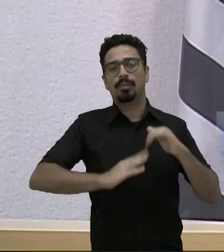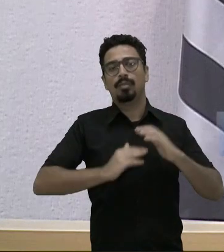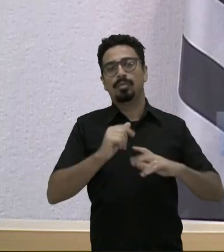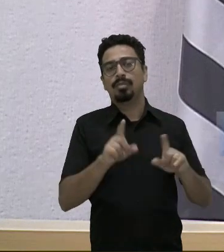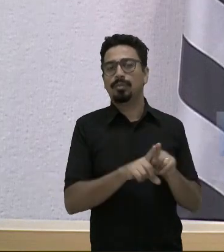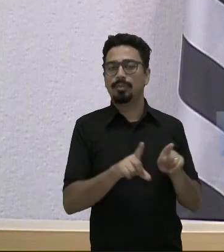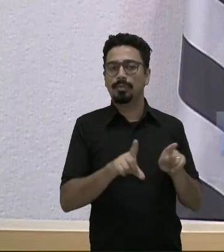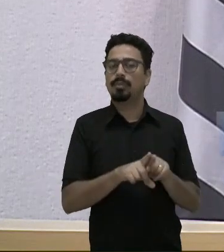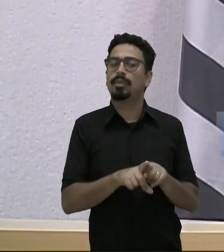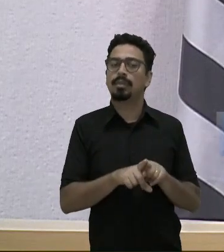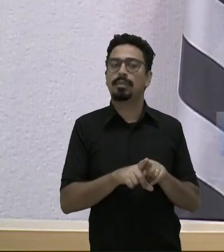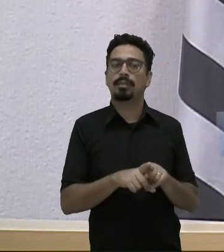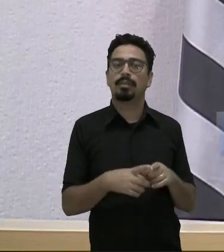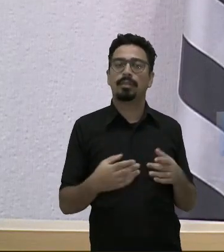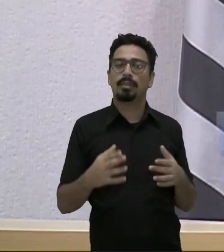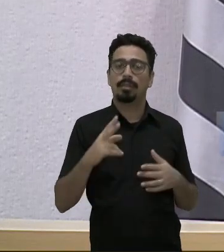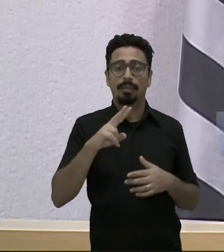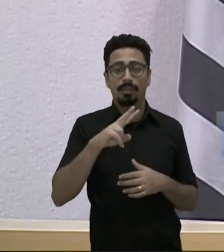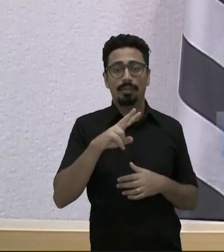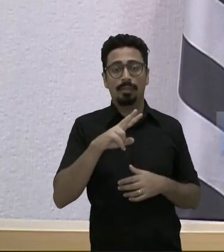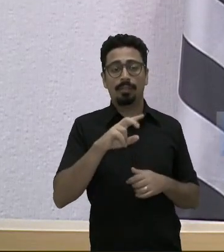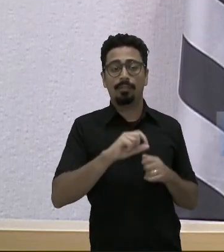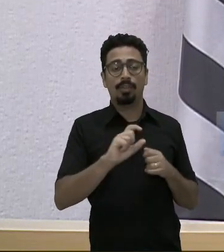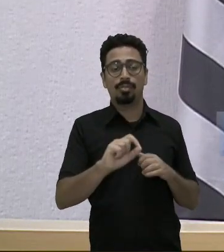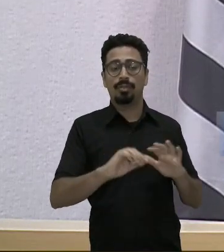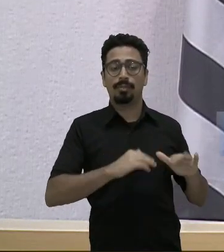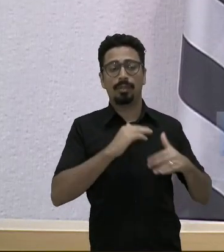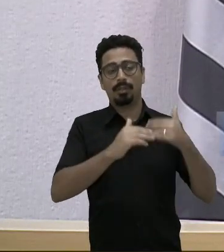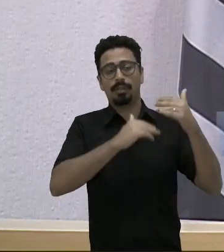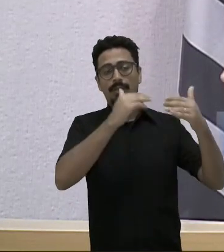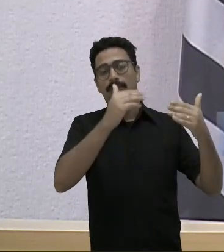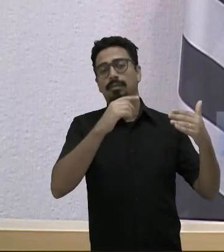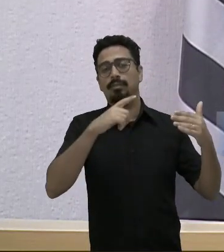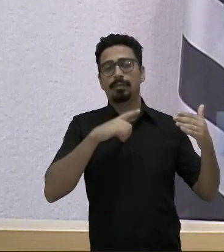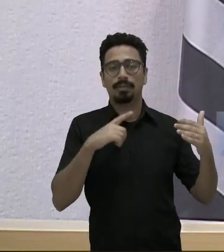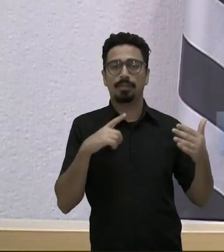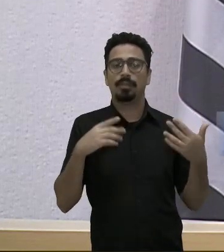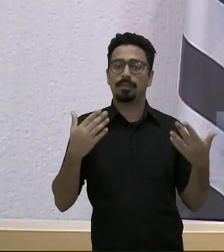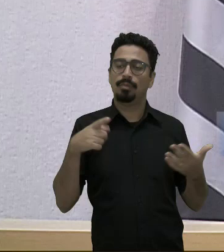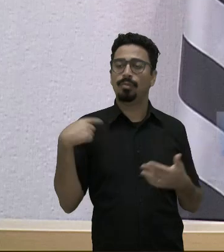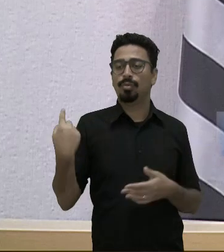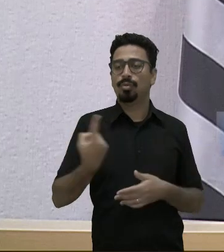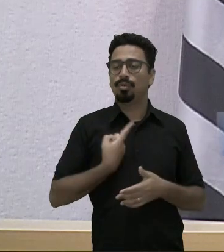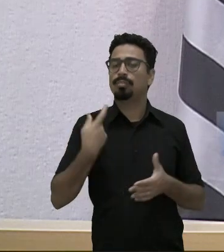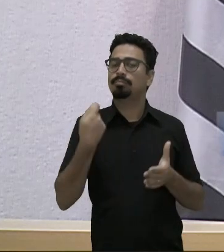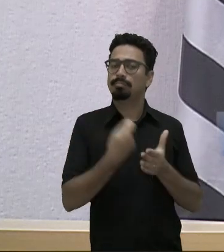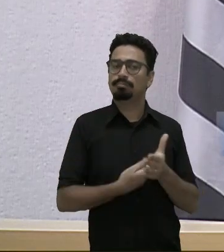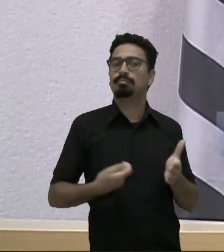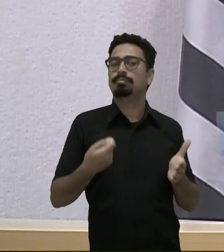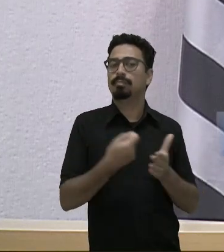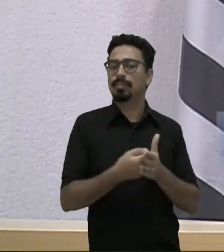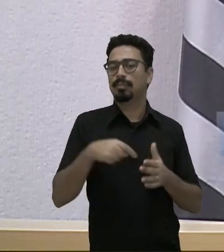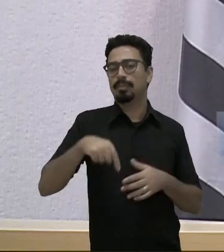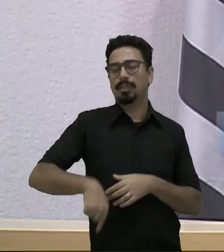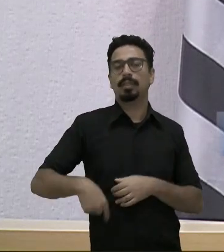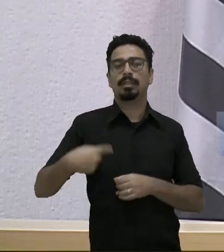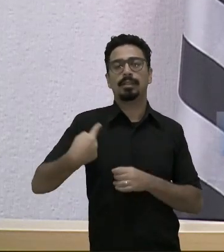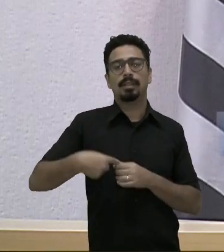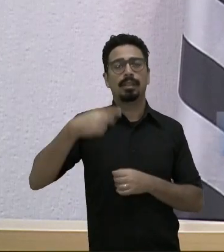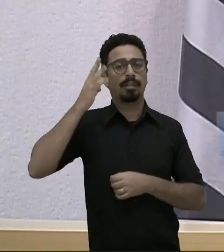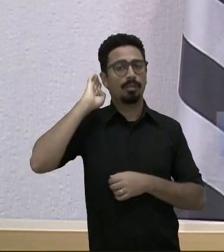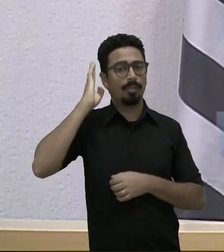é muito bom, isso faz crescer. E aqui, uma das bandeiras que nós mais defendemos na cidade de Taubaté é o